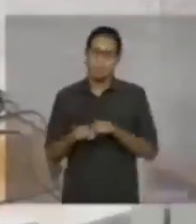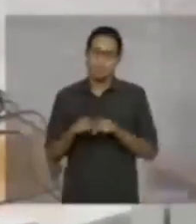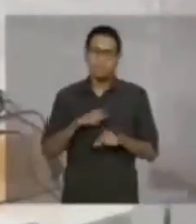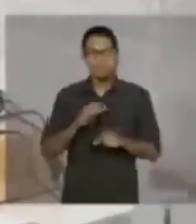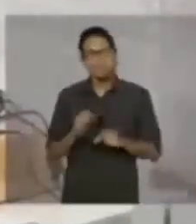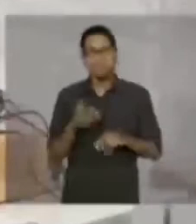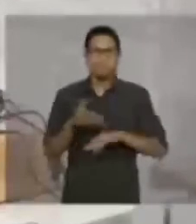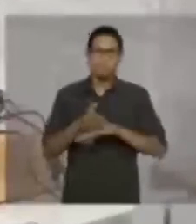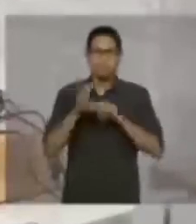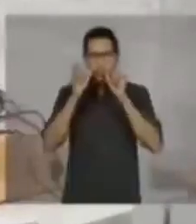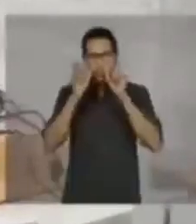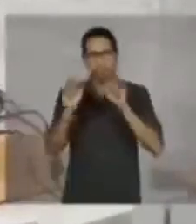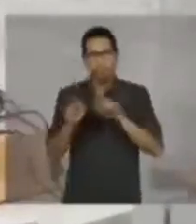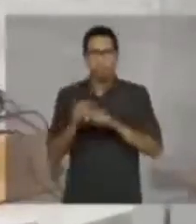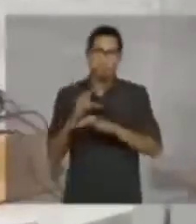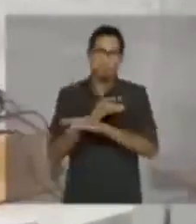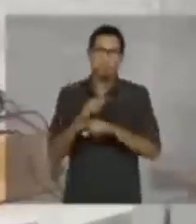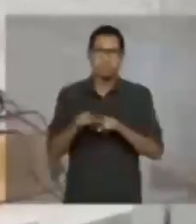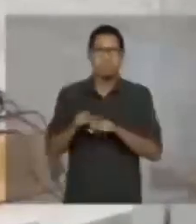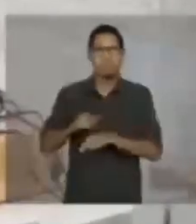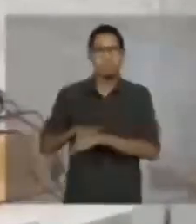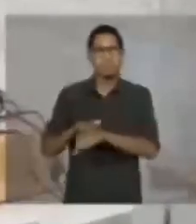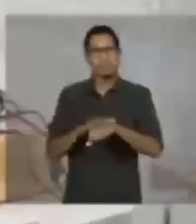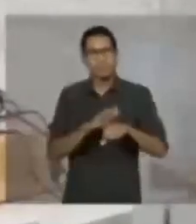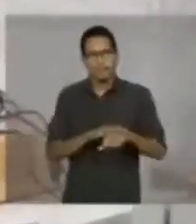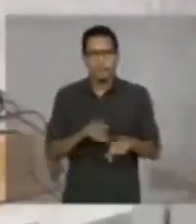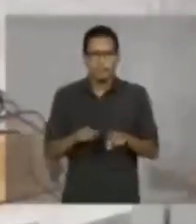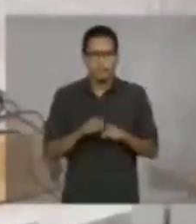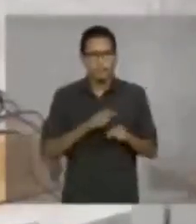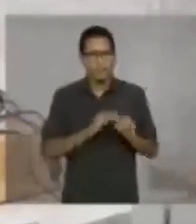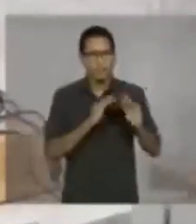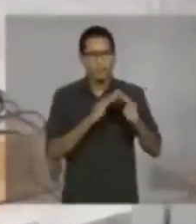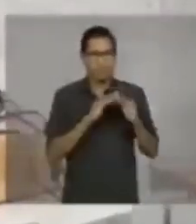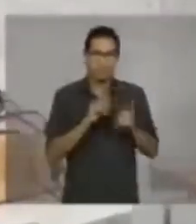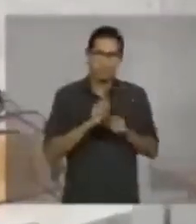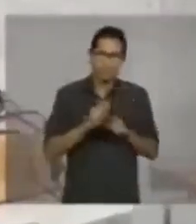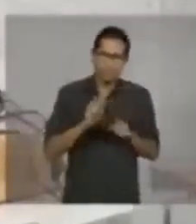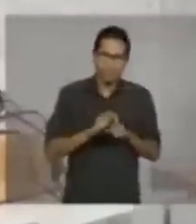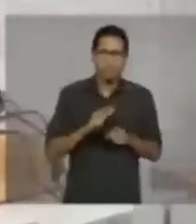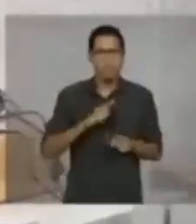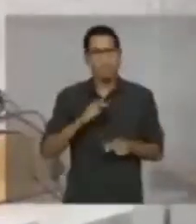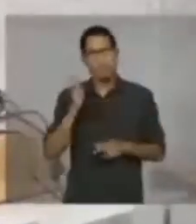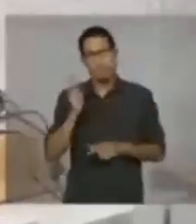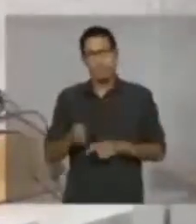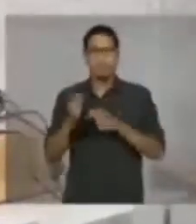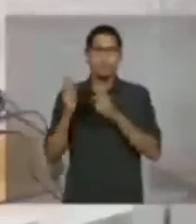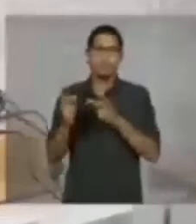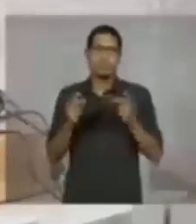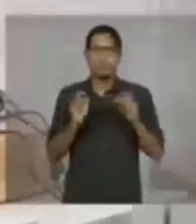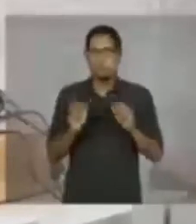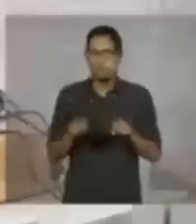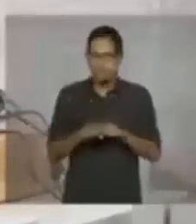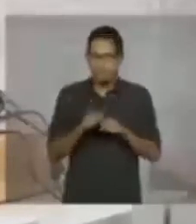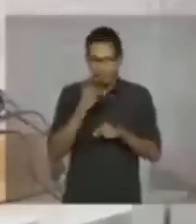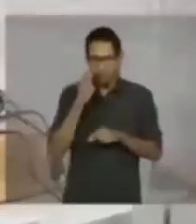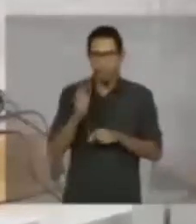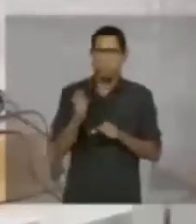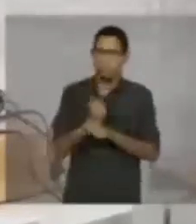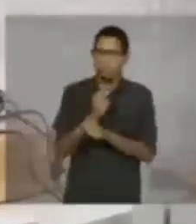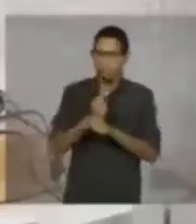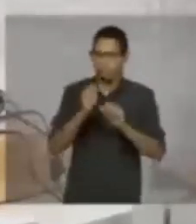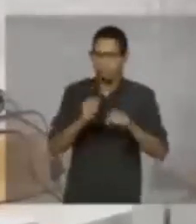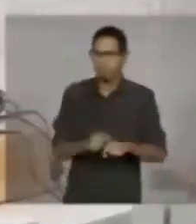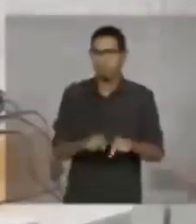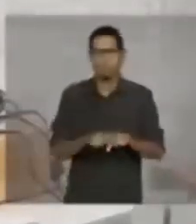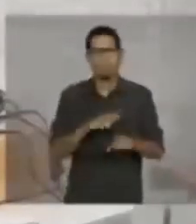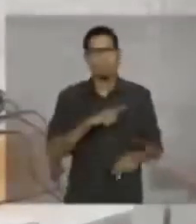Urbana, que prevê a captação de recursos do setor imobiliário por meio de leilões de potencial construtivo, e no